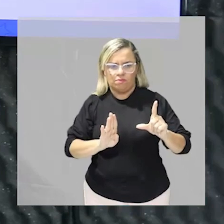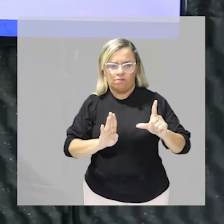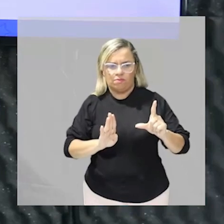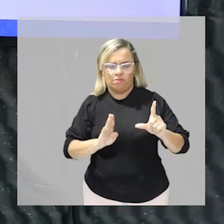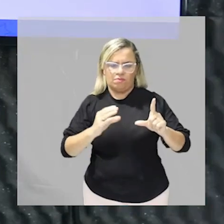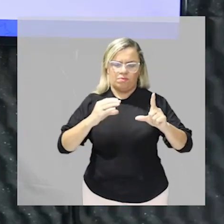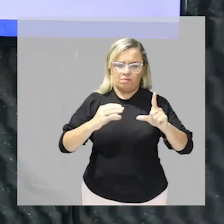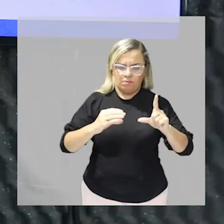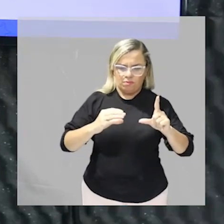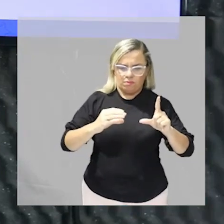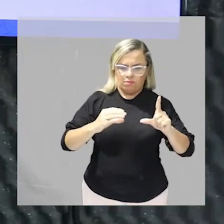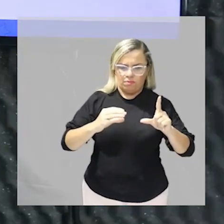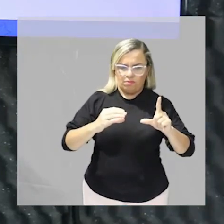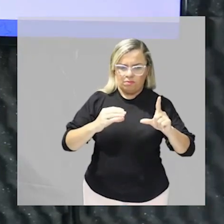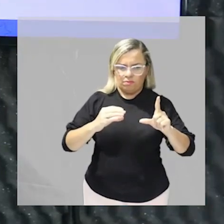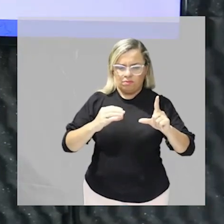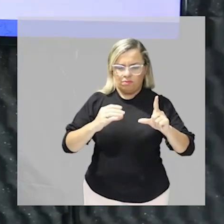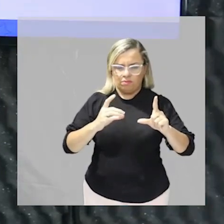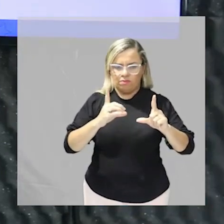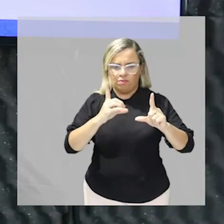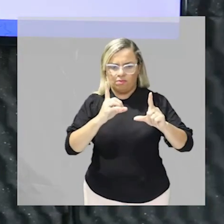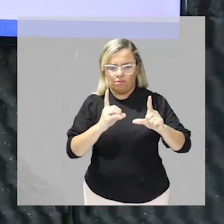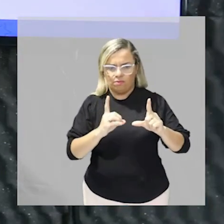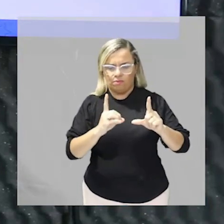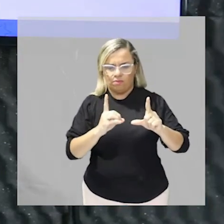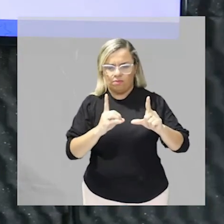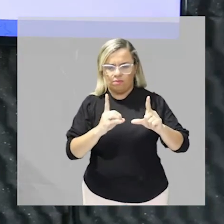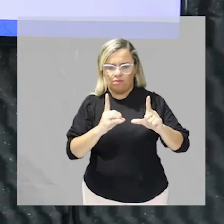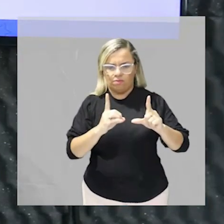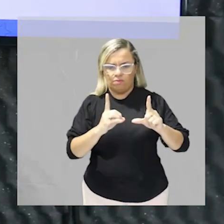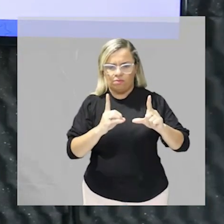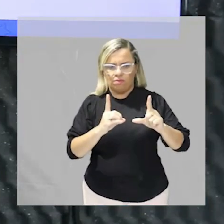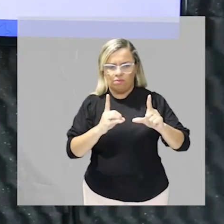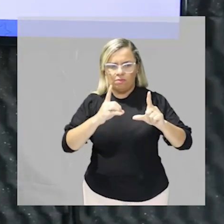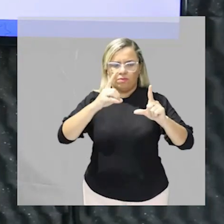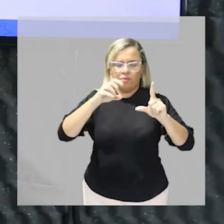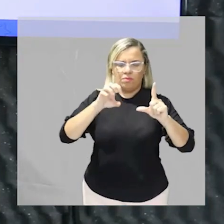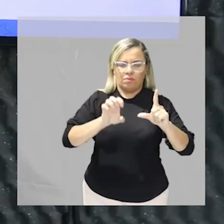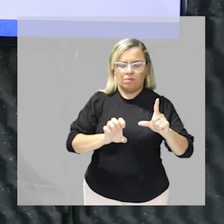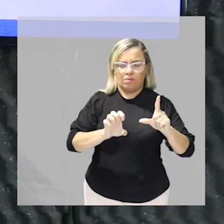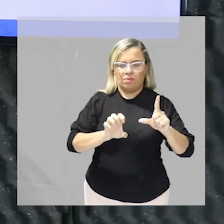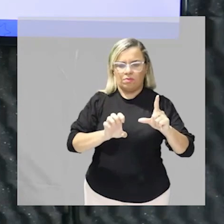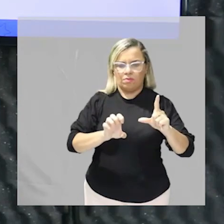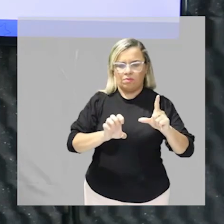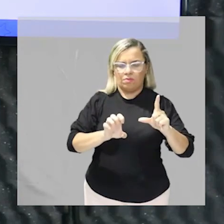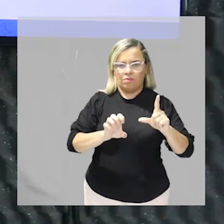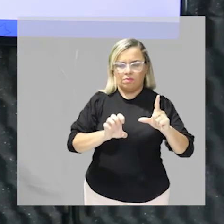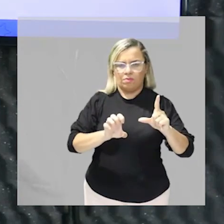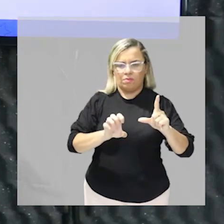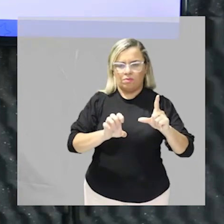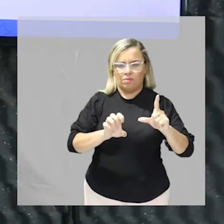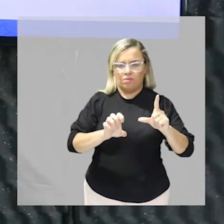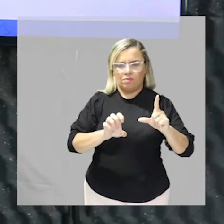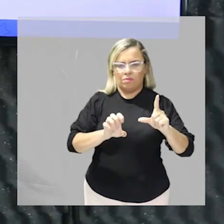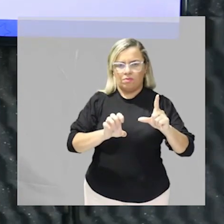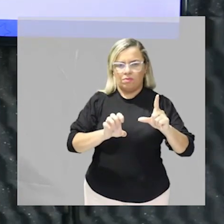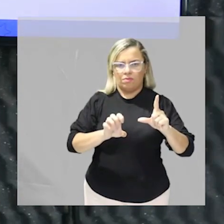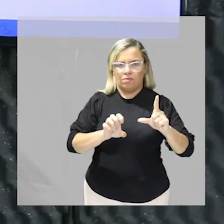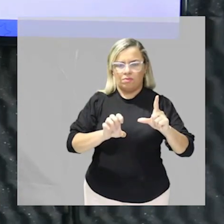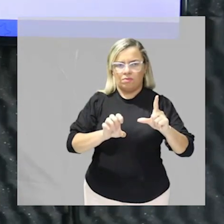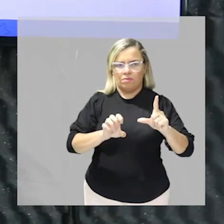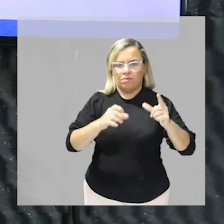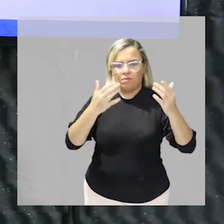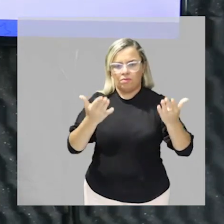locais, carência de investimentos, estabelecimento de práticas agroecológicas ou enriquecimento das comunidades autóctones.